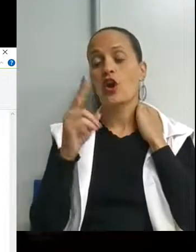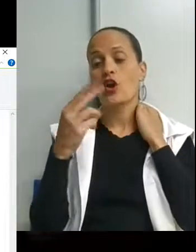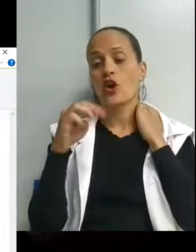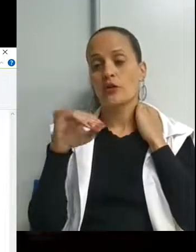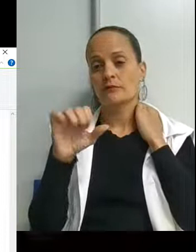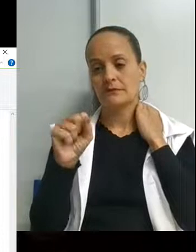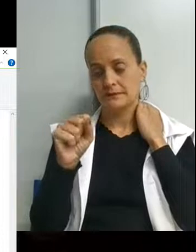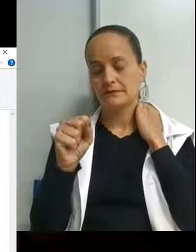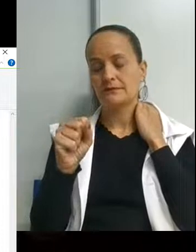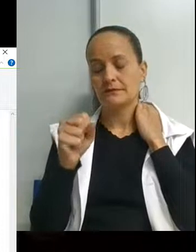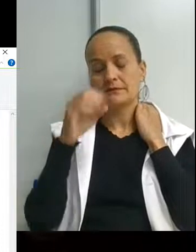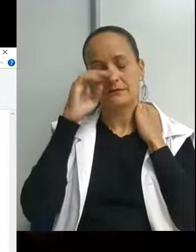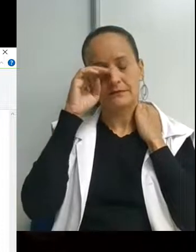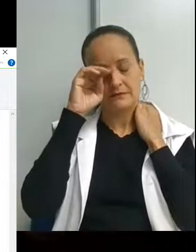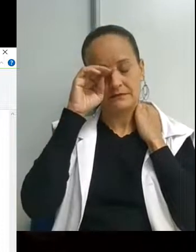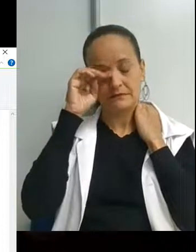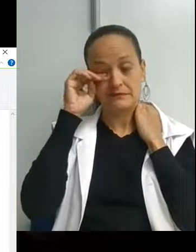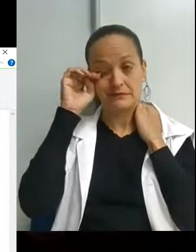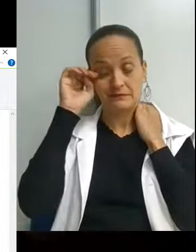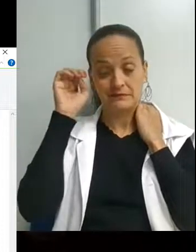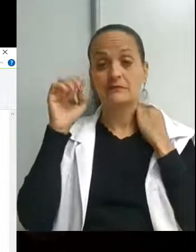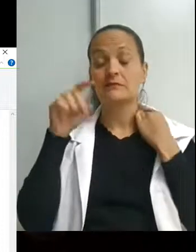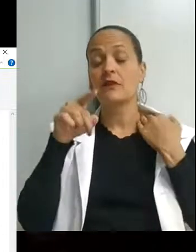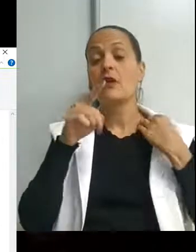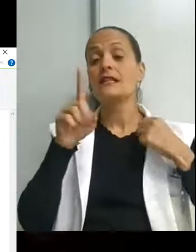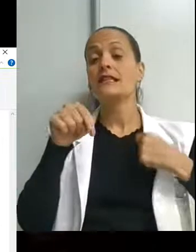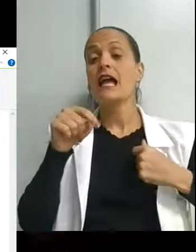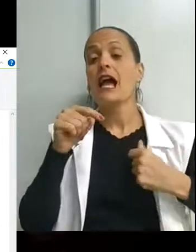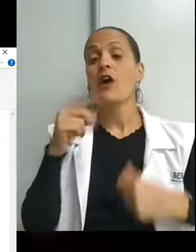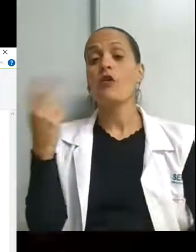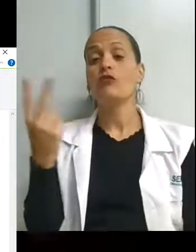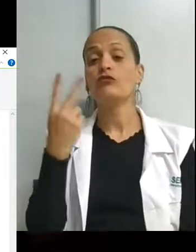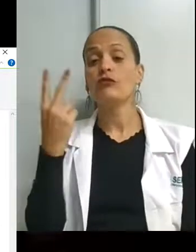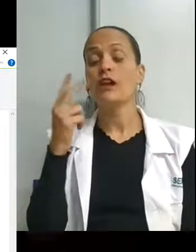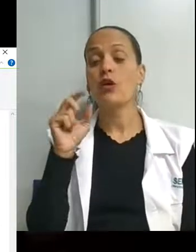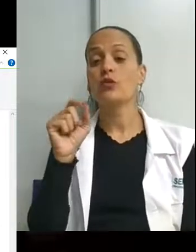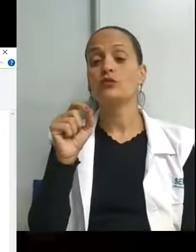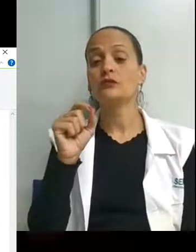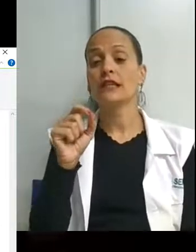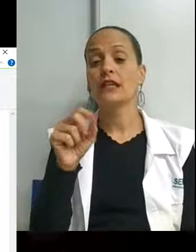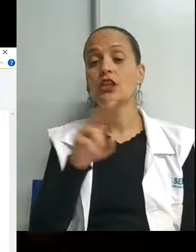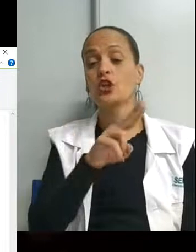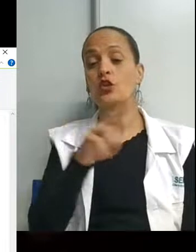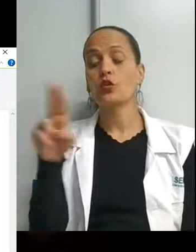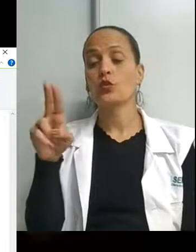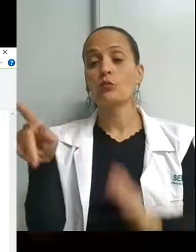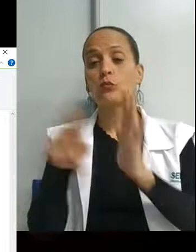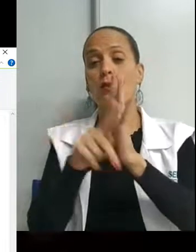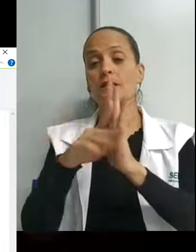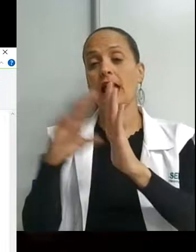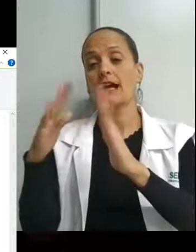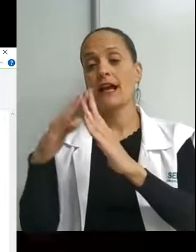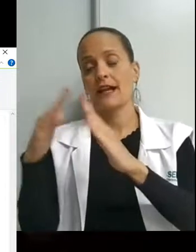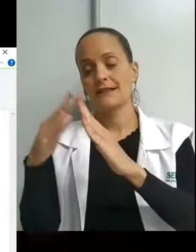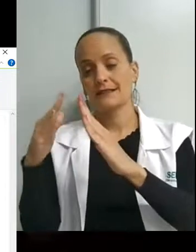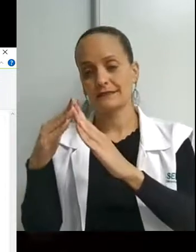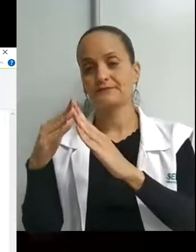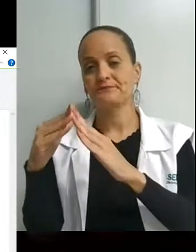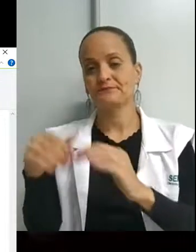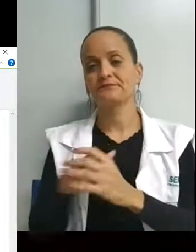certo? Então, esse aqui é o valor do quê? Da resistência nominal da casa, certo? Então,